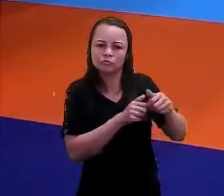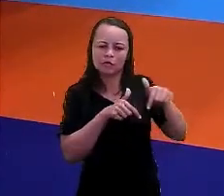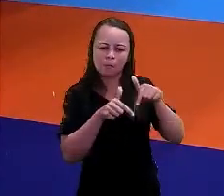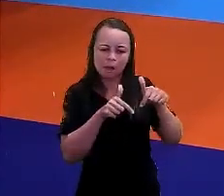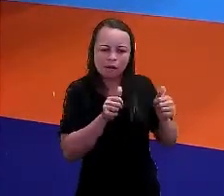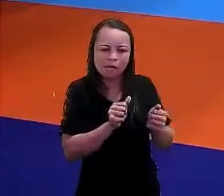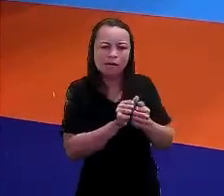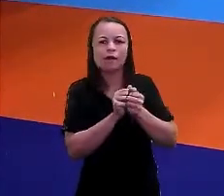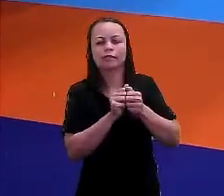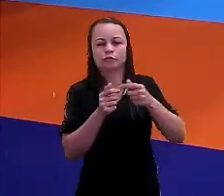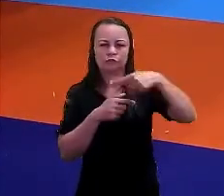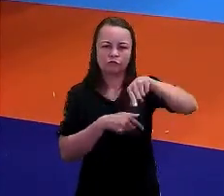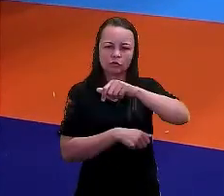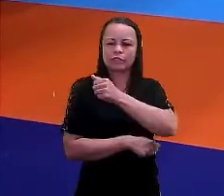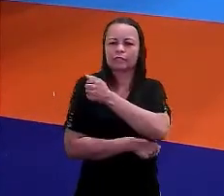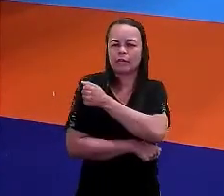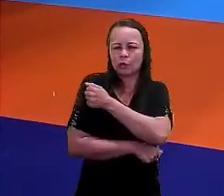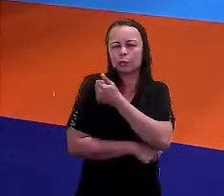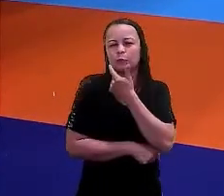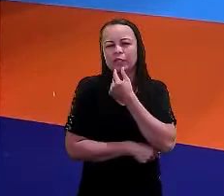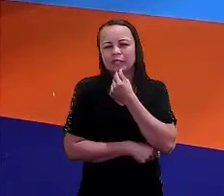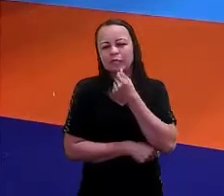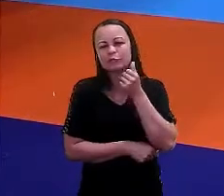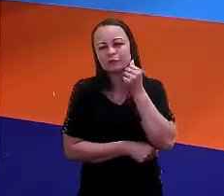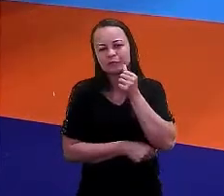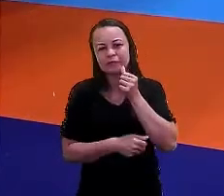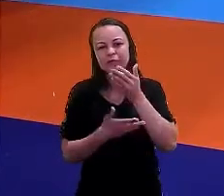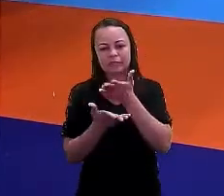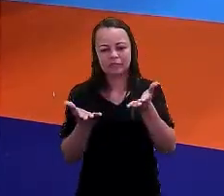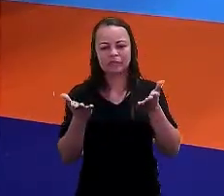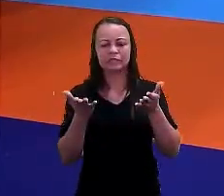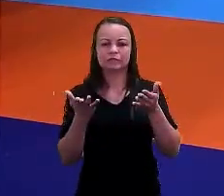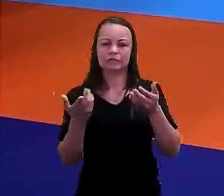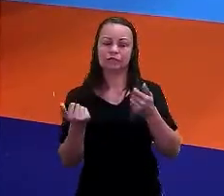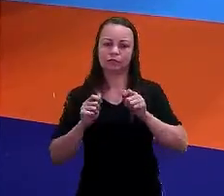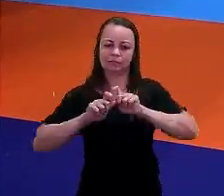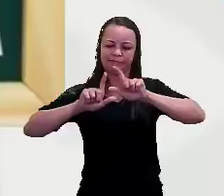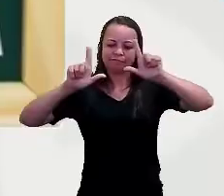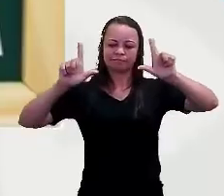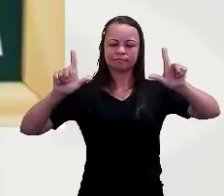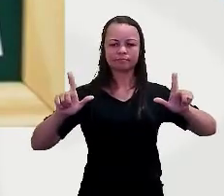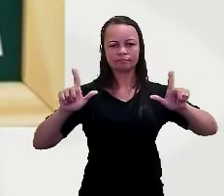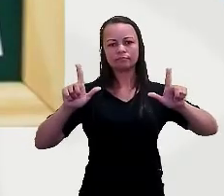aluna. Monstrinho e monstrinha do meu coração. Então, vou pedir ao meu amigo Adriano abrir essa imagem